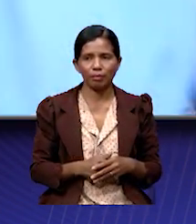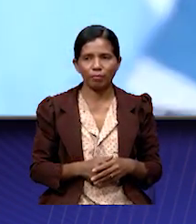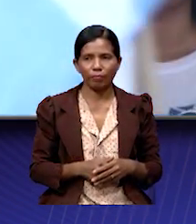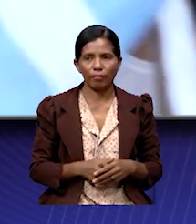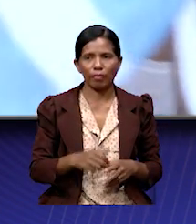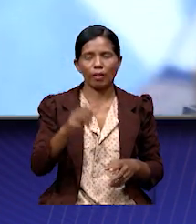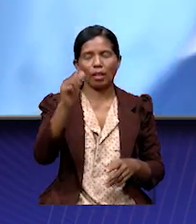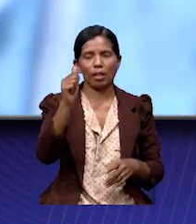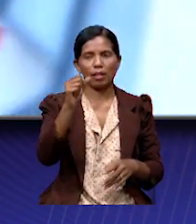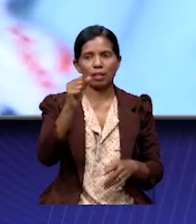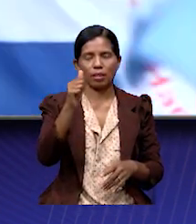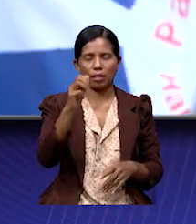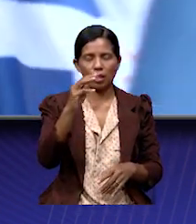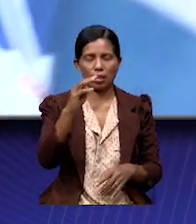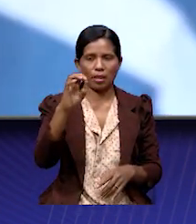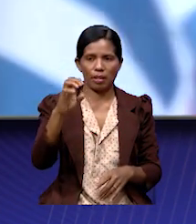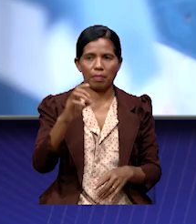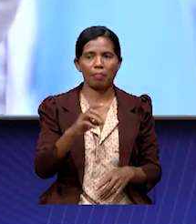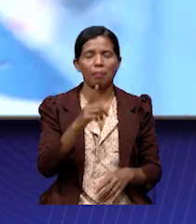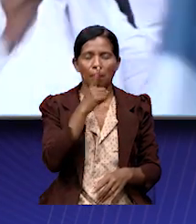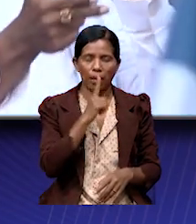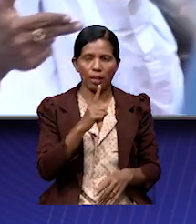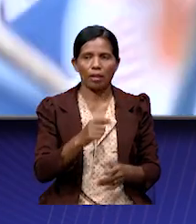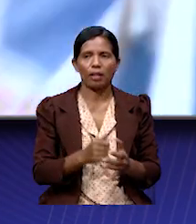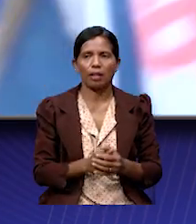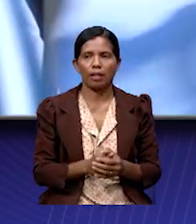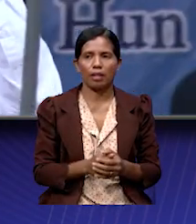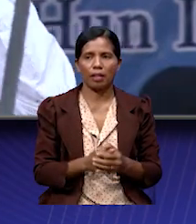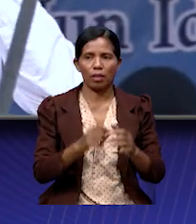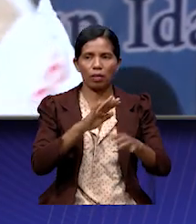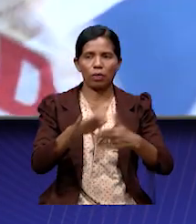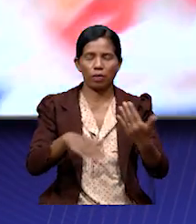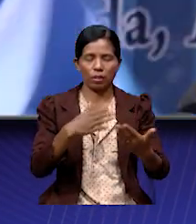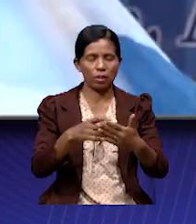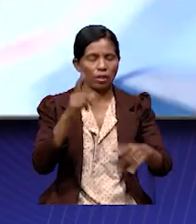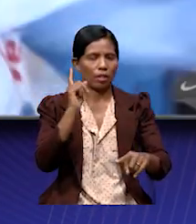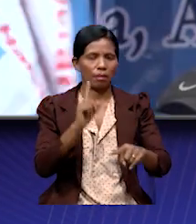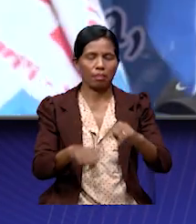Hassamean, Hassamutin, Hassabure, Hassajala, Labele,